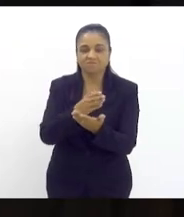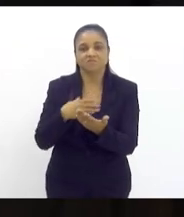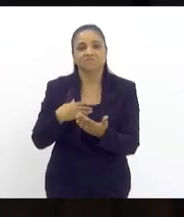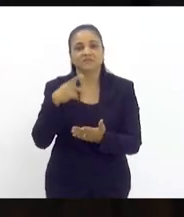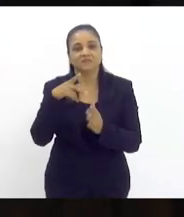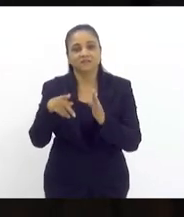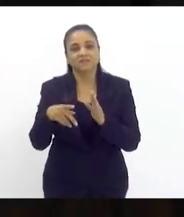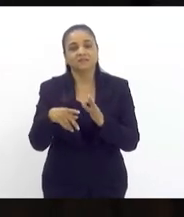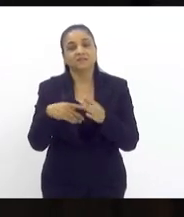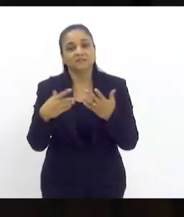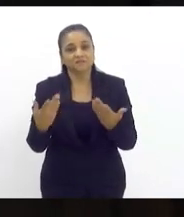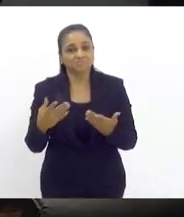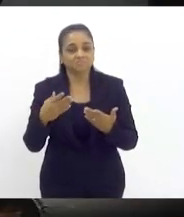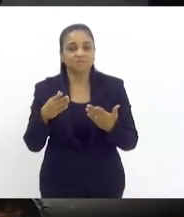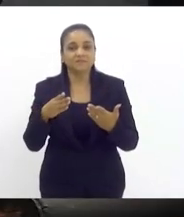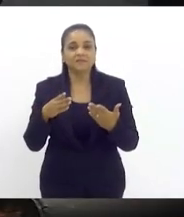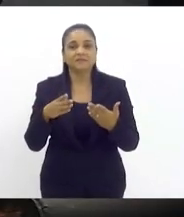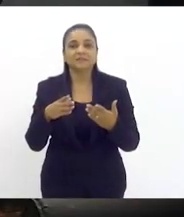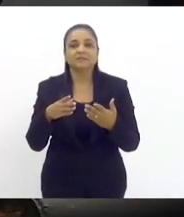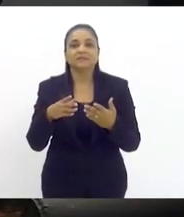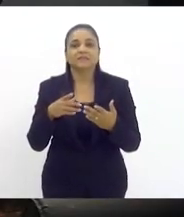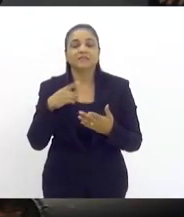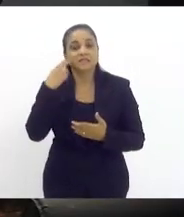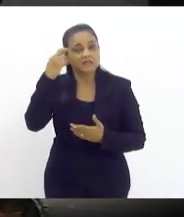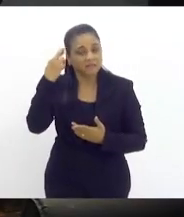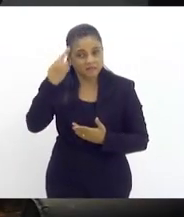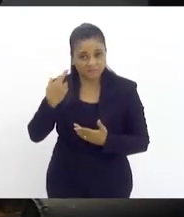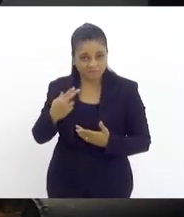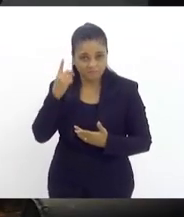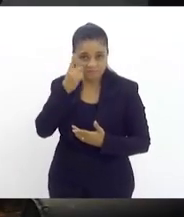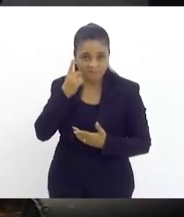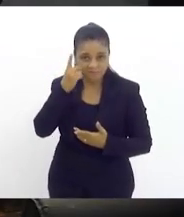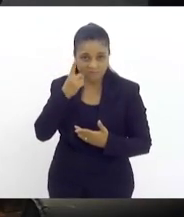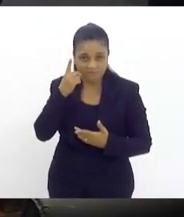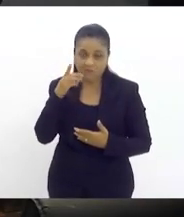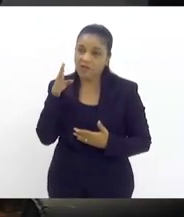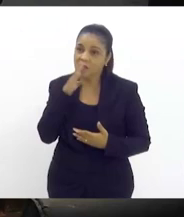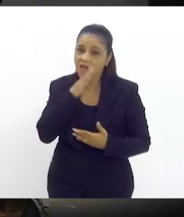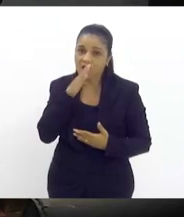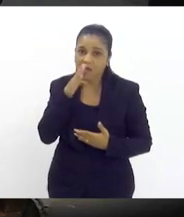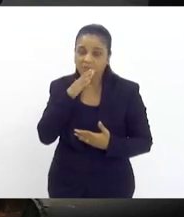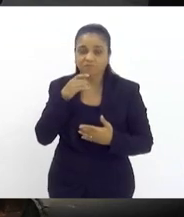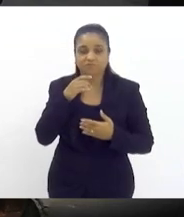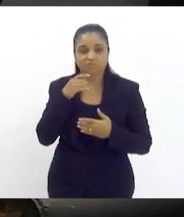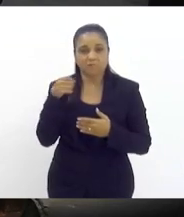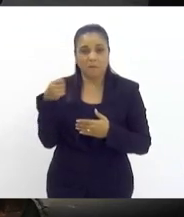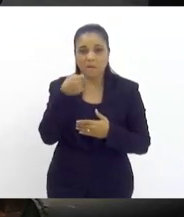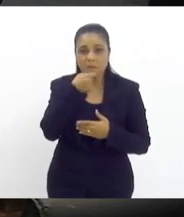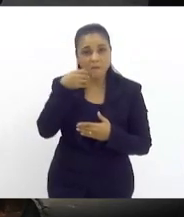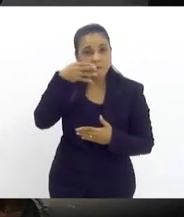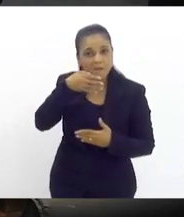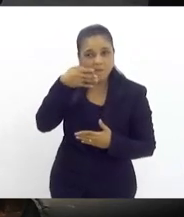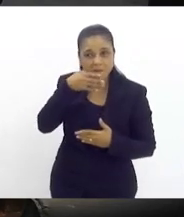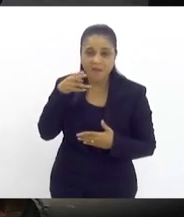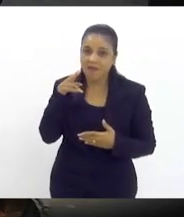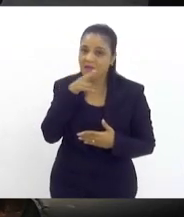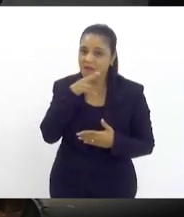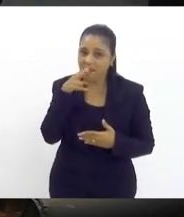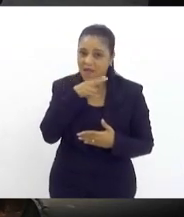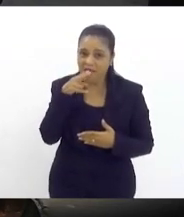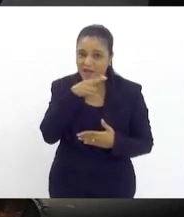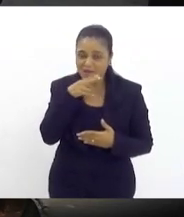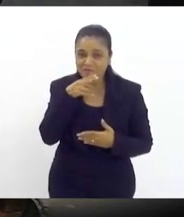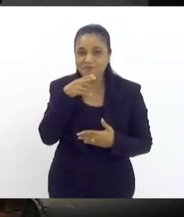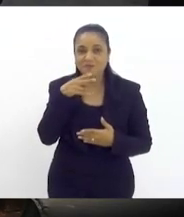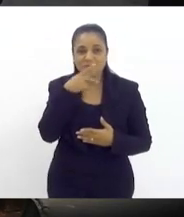Deputado, nada mais, um minuto só. Deputada Renata Souza, para uma brevíssima consideração. Brevíssima, senhora presidenta, é